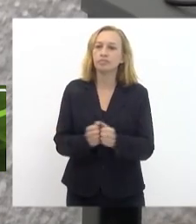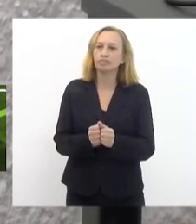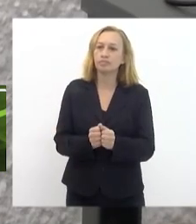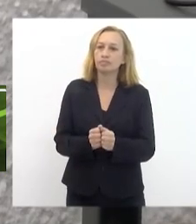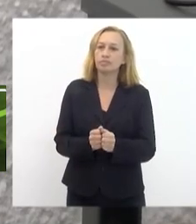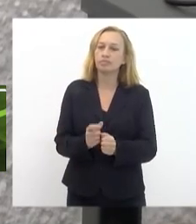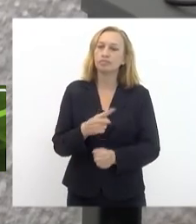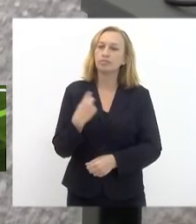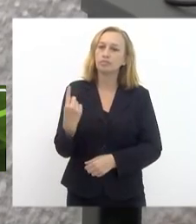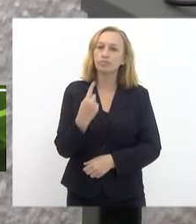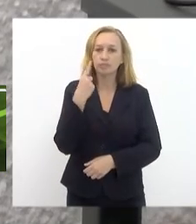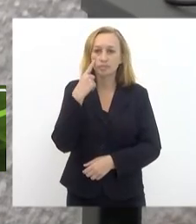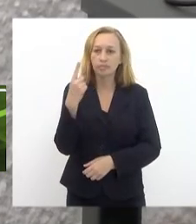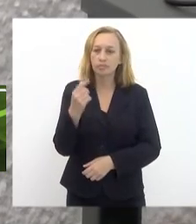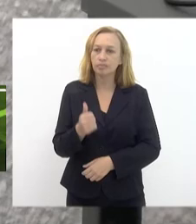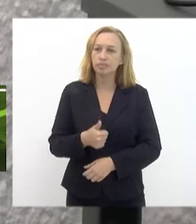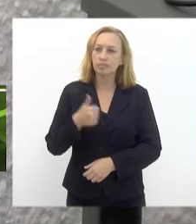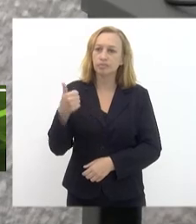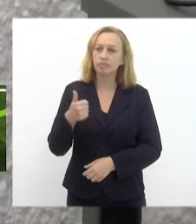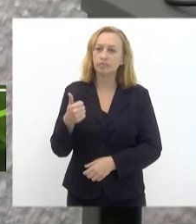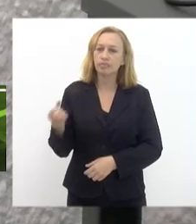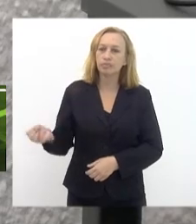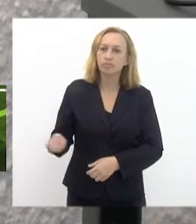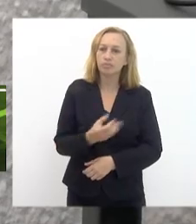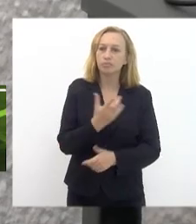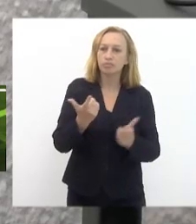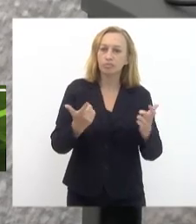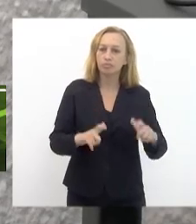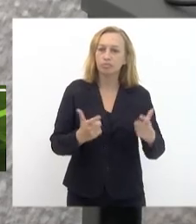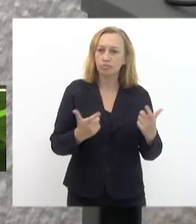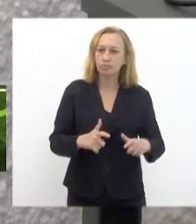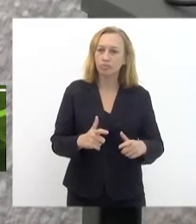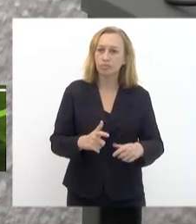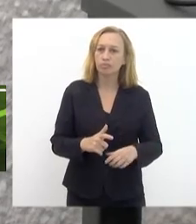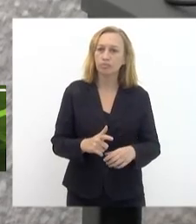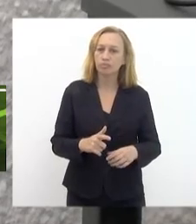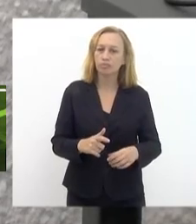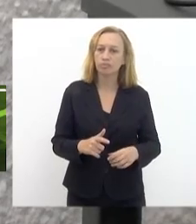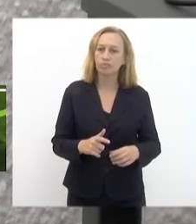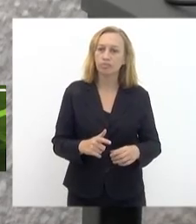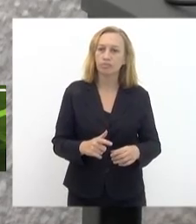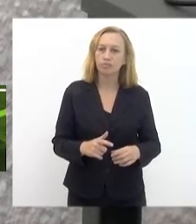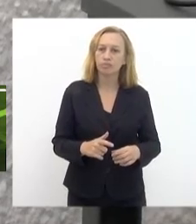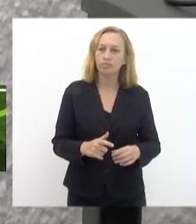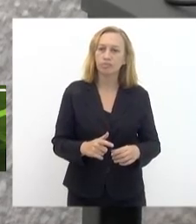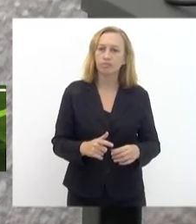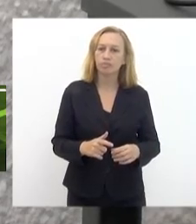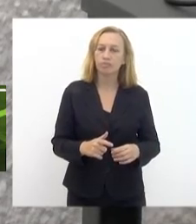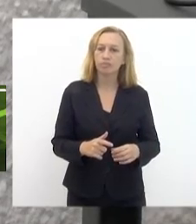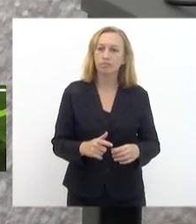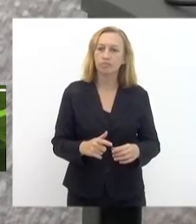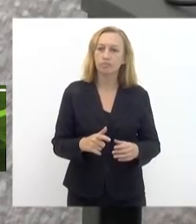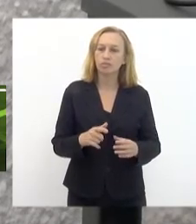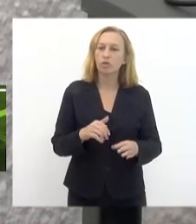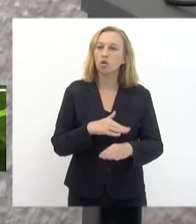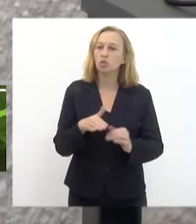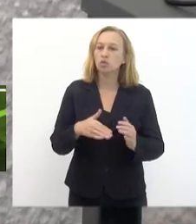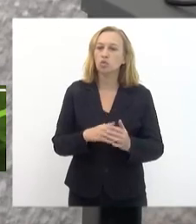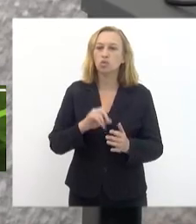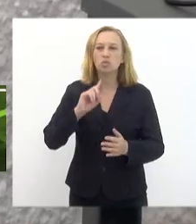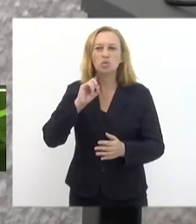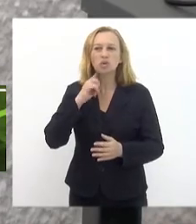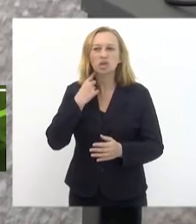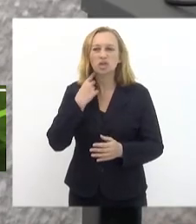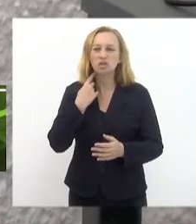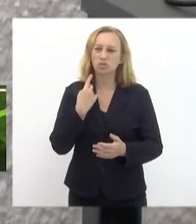para nós definirmos um novo espaço para colocar tudo que fosse Tirado das ruas e das vias e dos